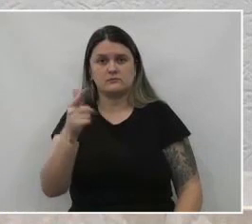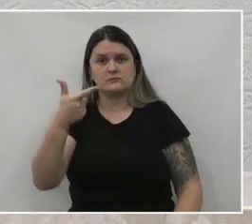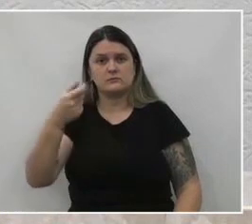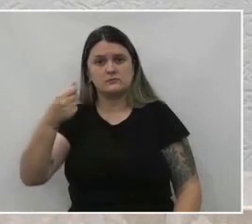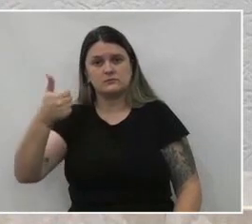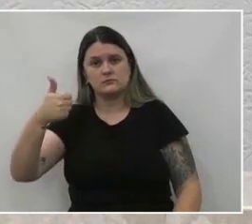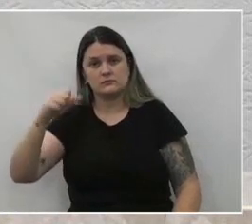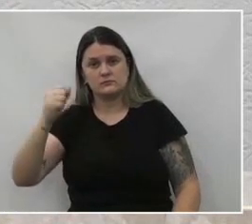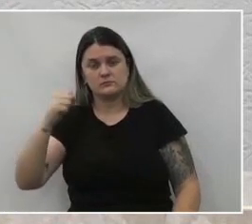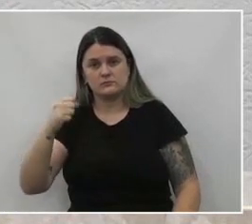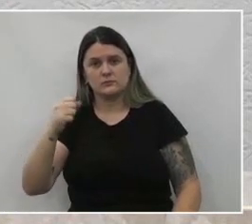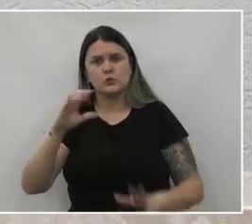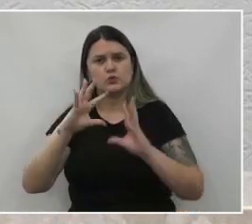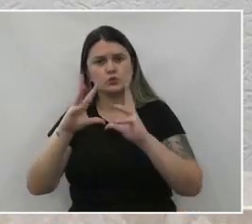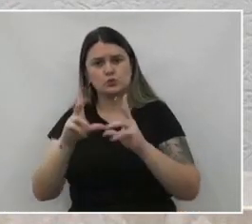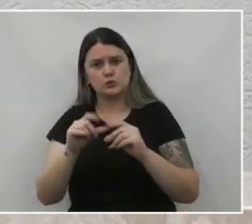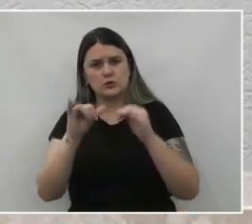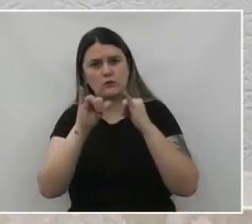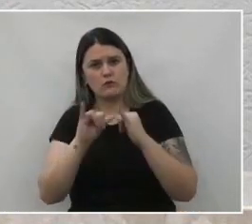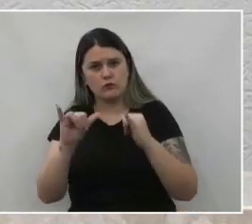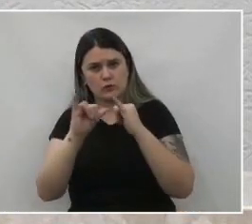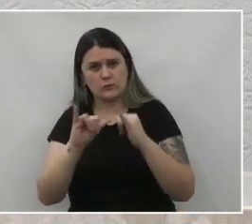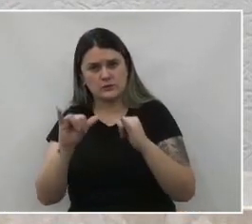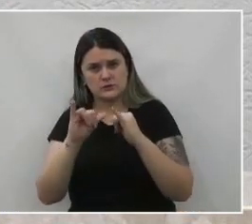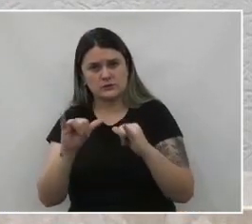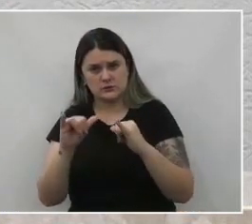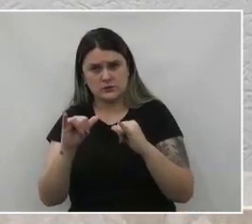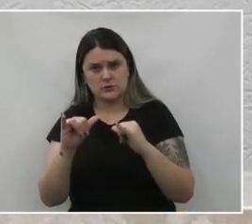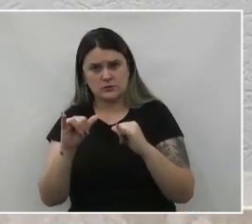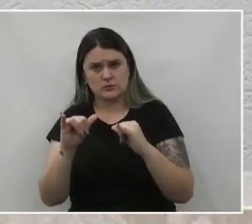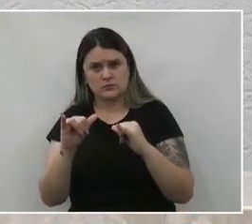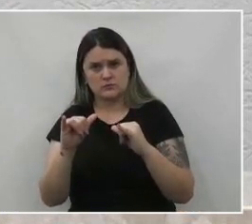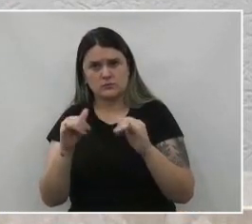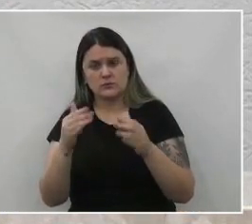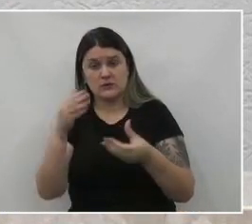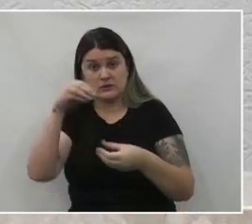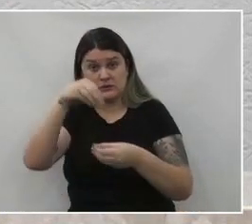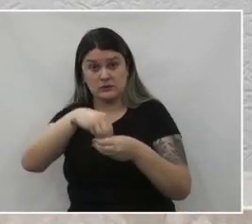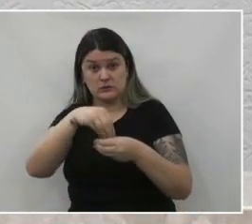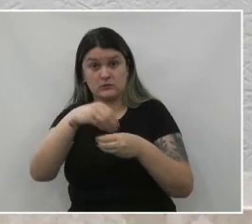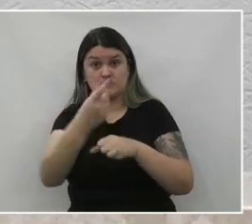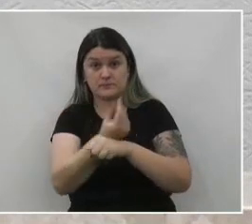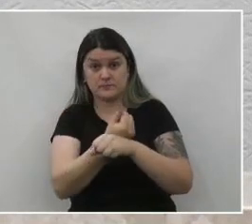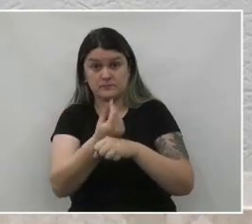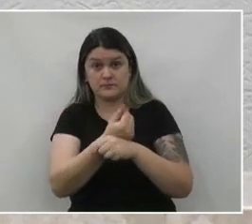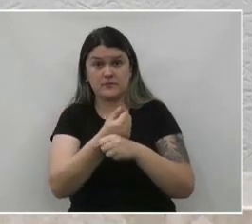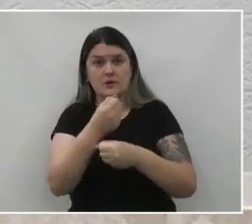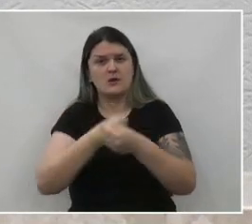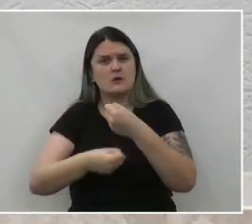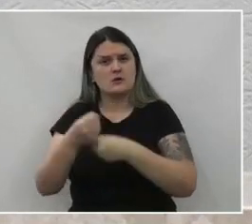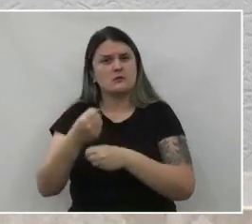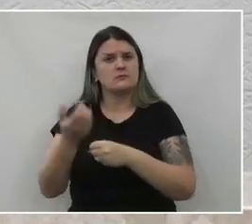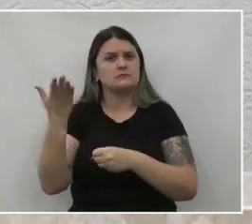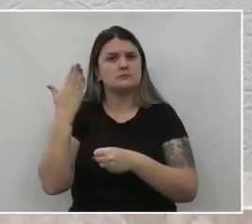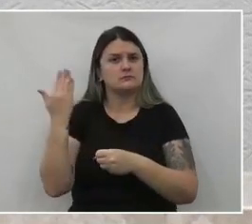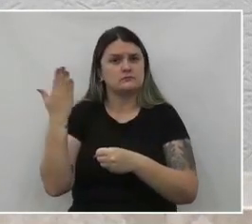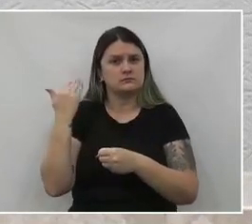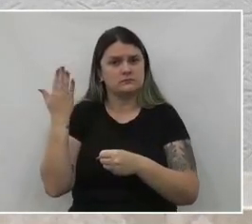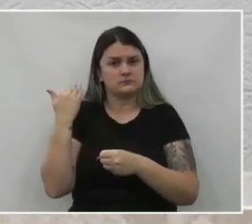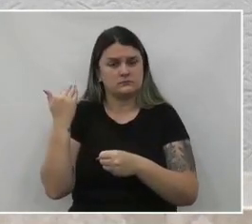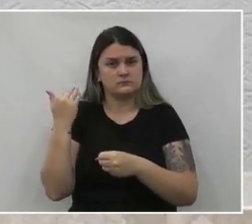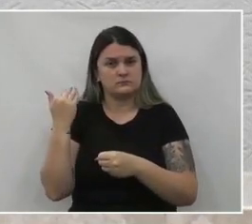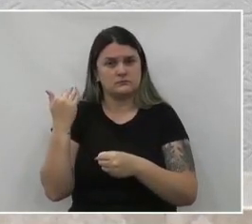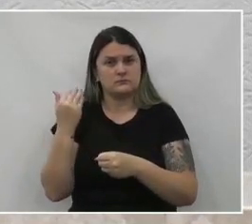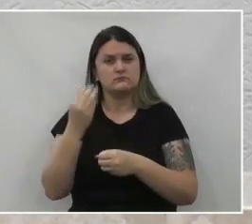4.475/2018. As informações concernentes às prestações de contas dos exercícios anteriores, constantes